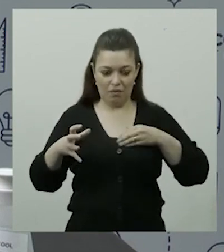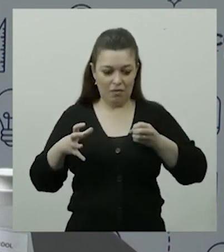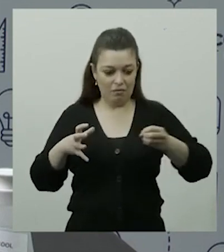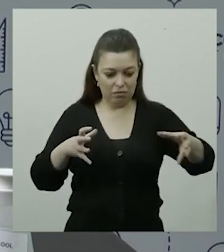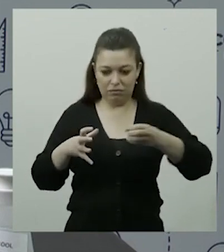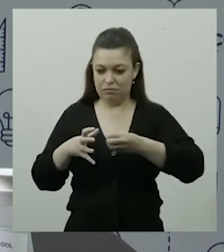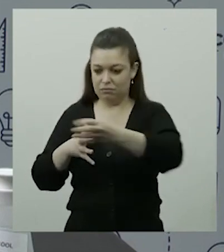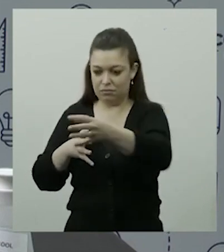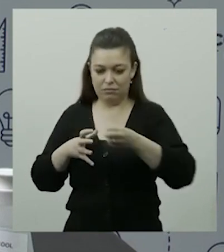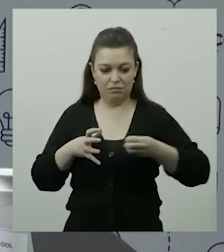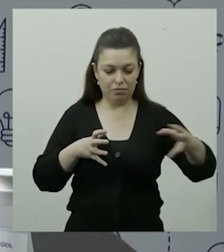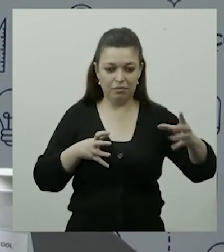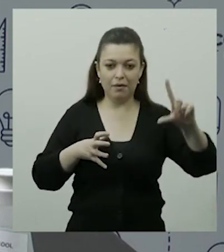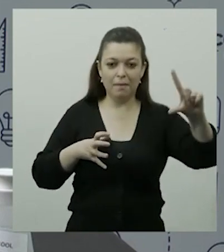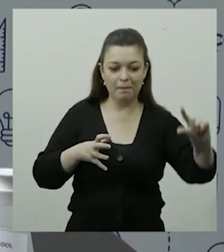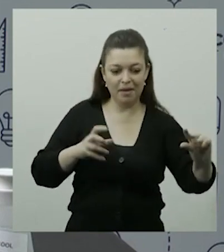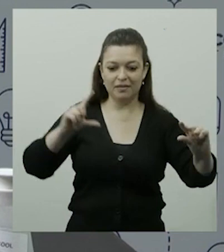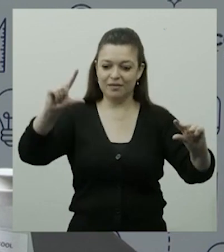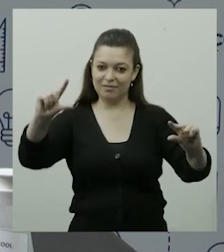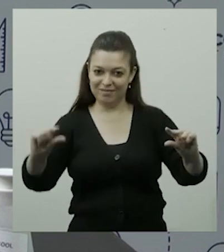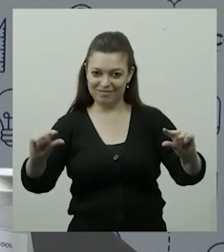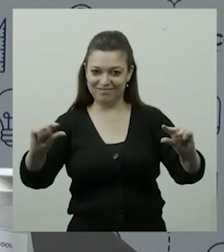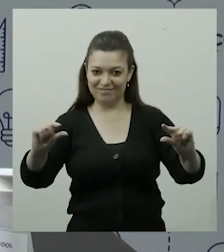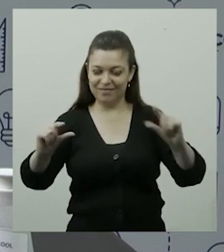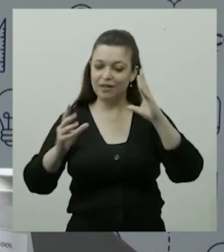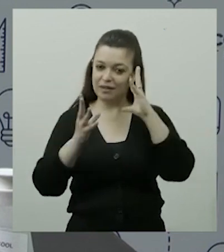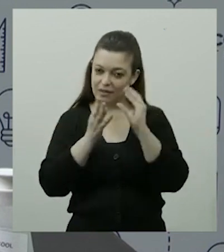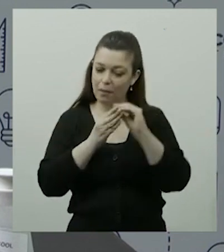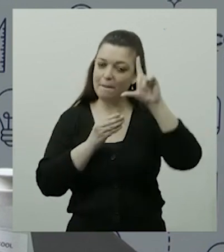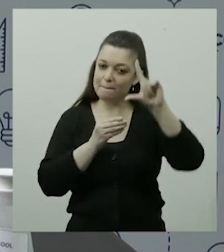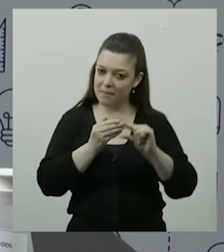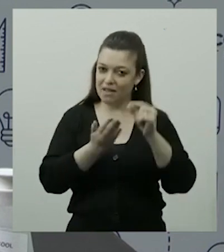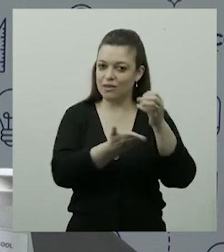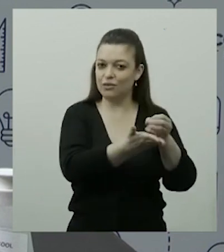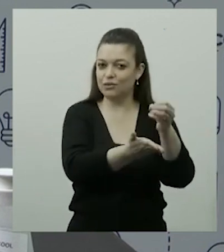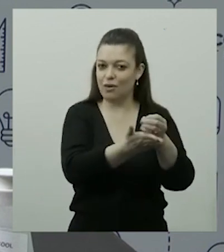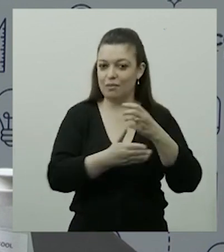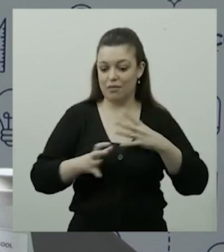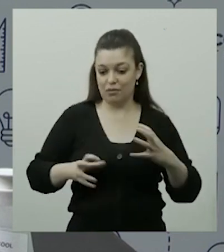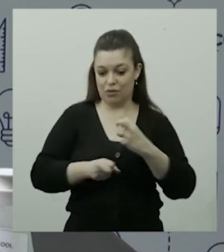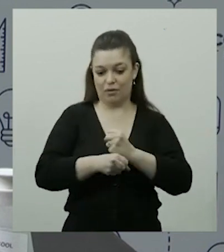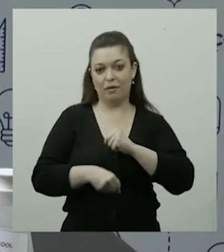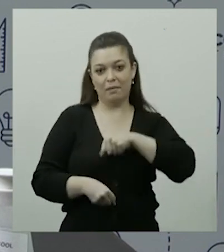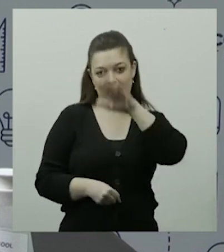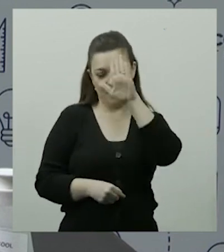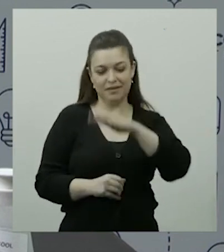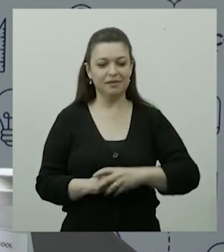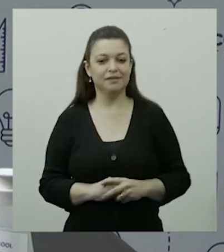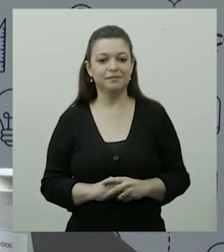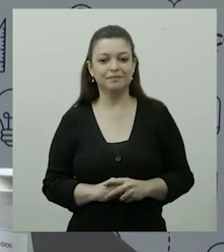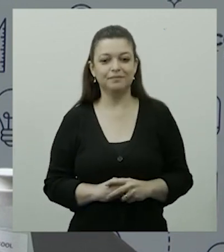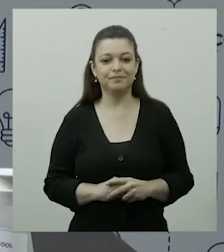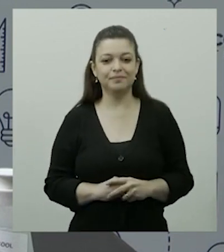ele distribuiu e ficou uma parte para cada bandeja. Então, eram menos copos, né? Vamos para o